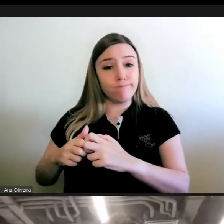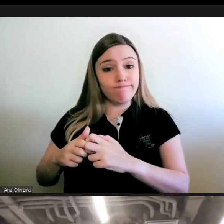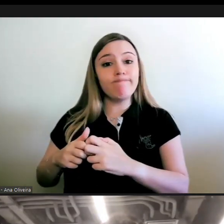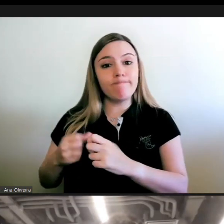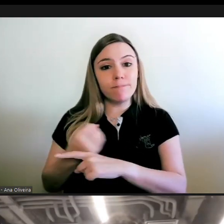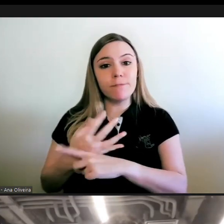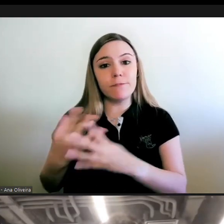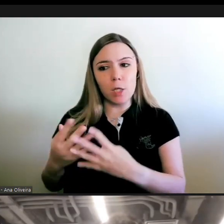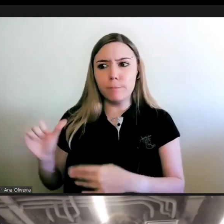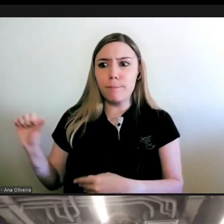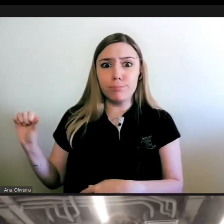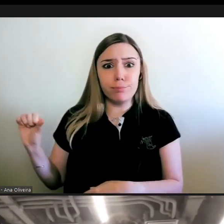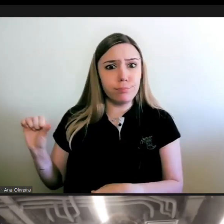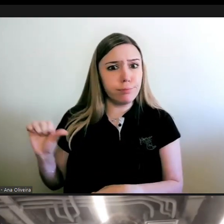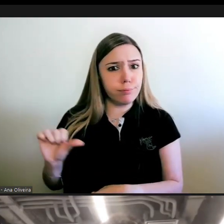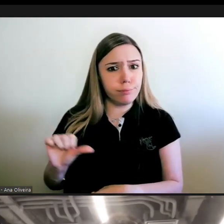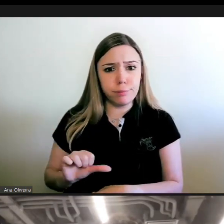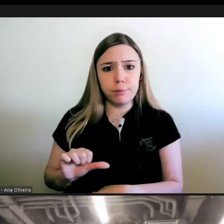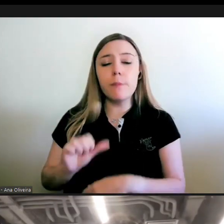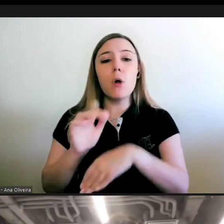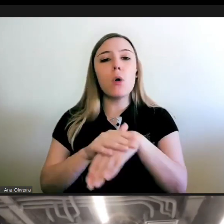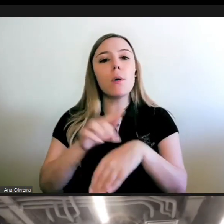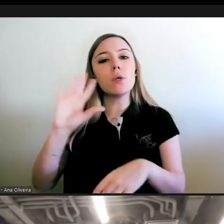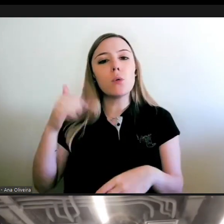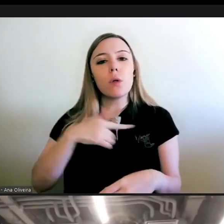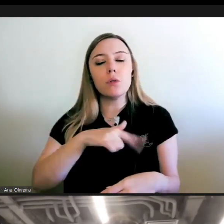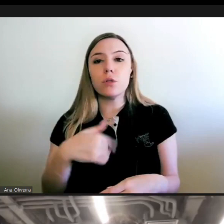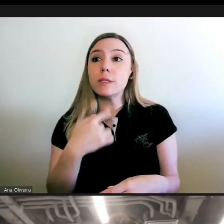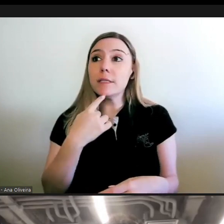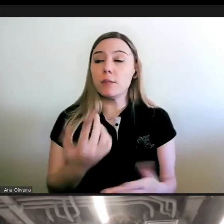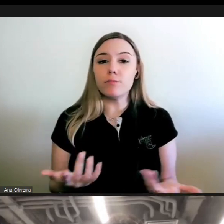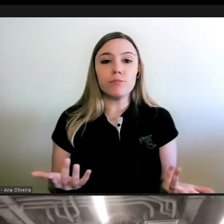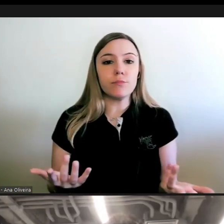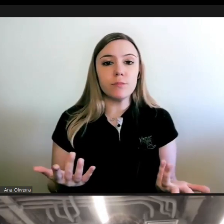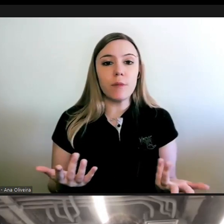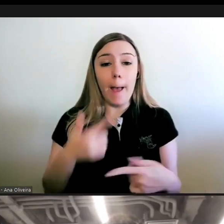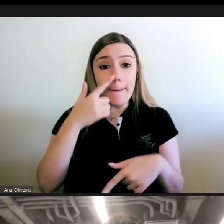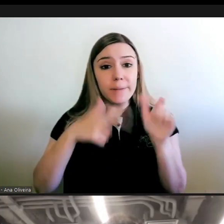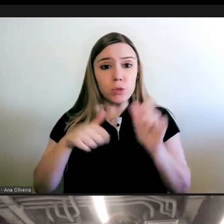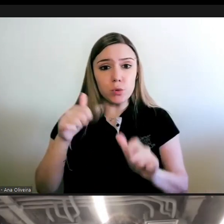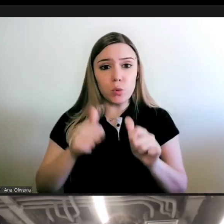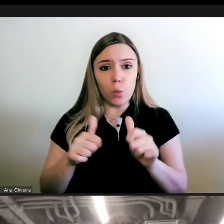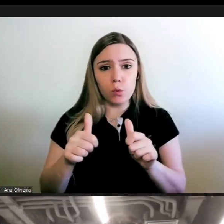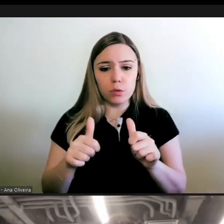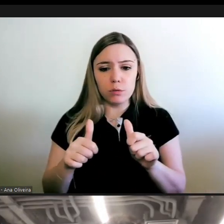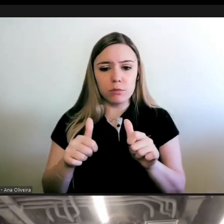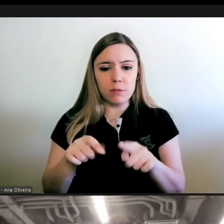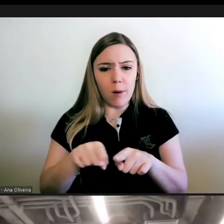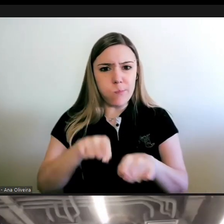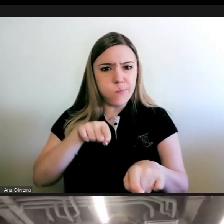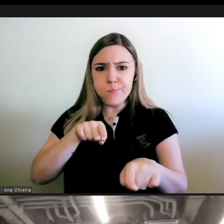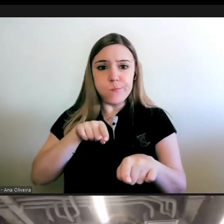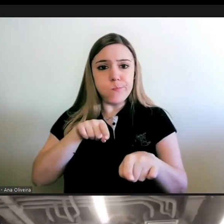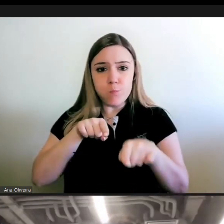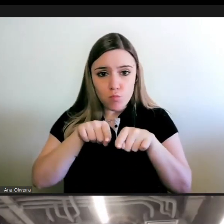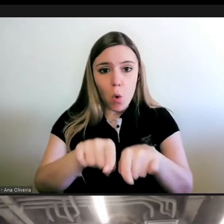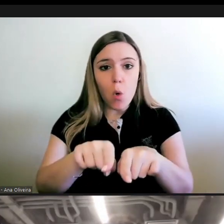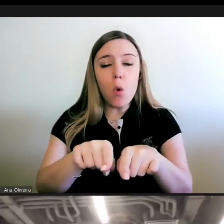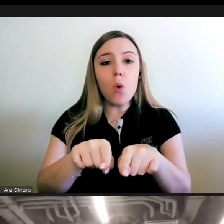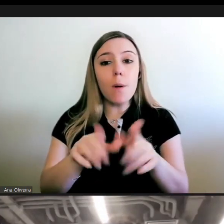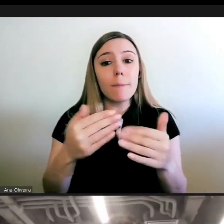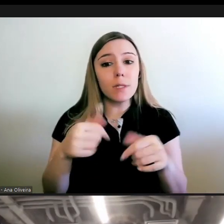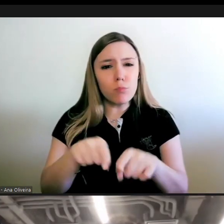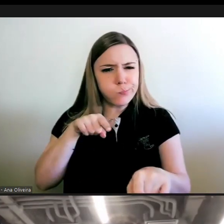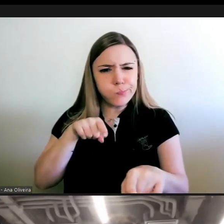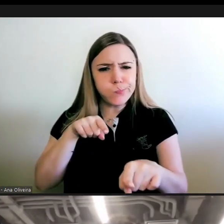E daí que, quando nós falamos no não deixar ninguém para trás, não é apenas deixar para